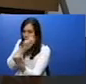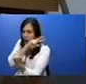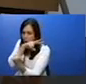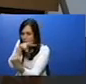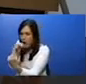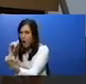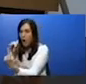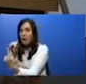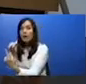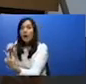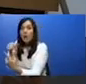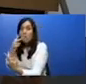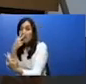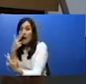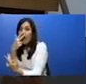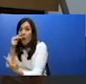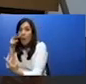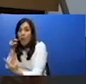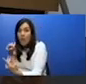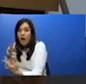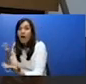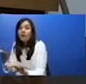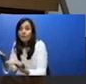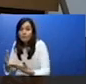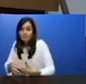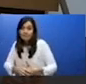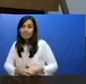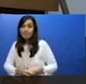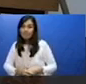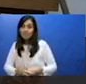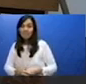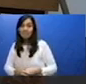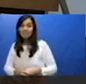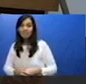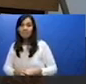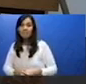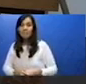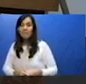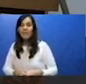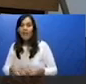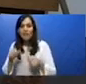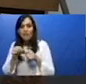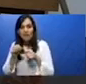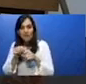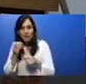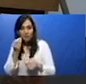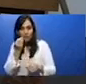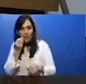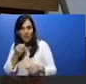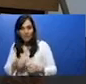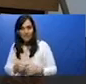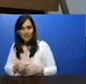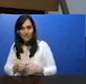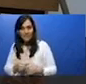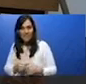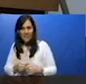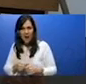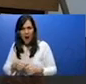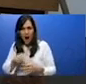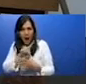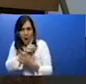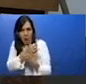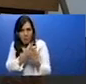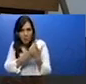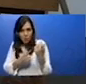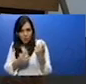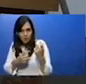Mona Lisa está te acompanhando na posição que você estiver aí. Façam um teste na casa de vocês. Coloquem a apostila aí